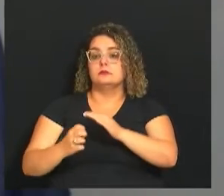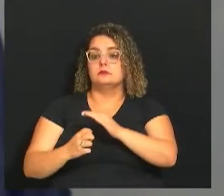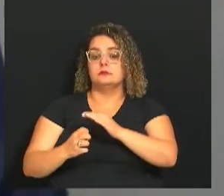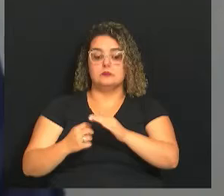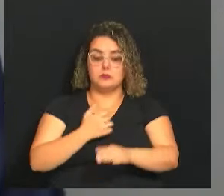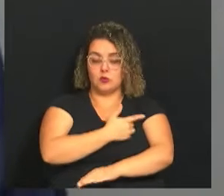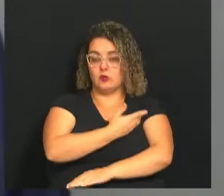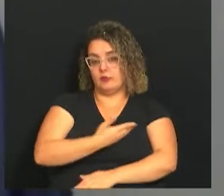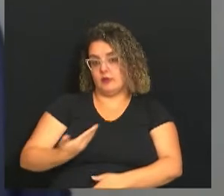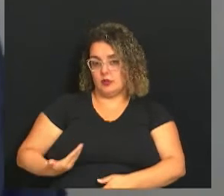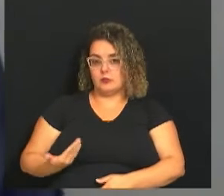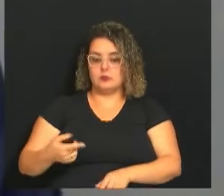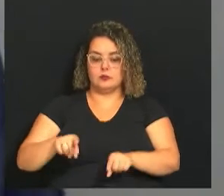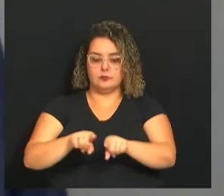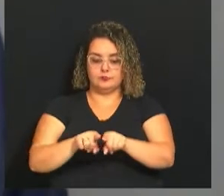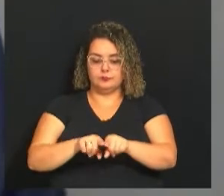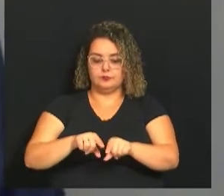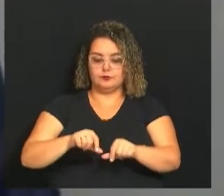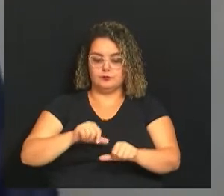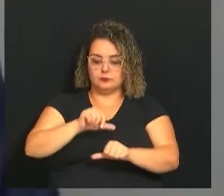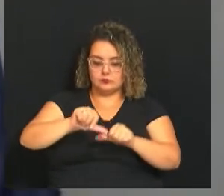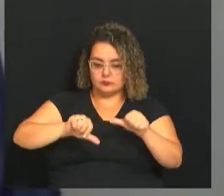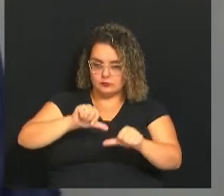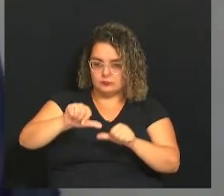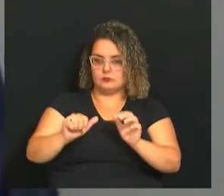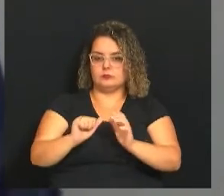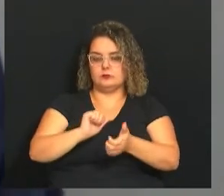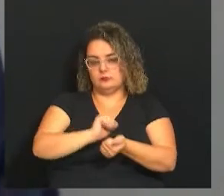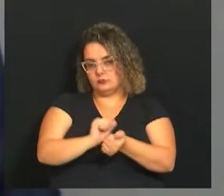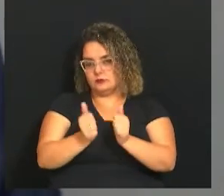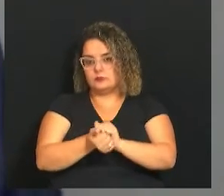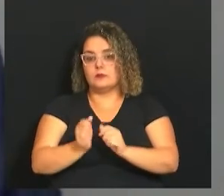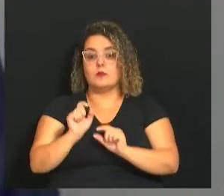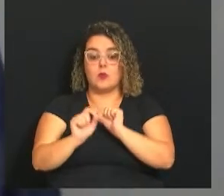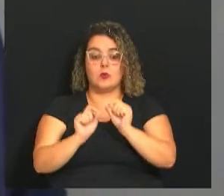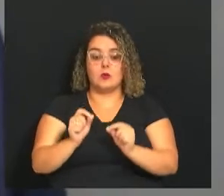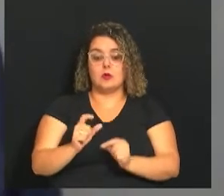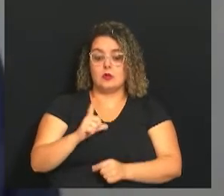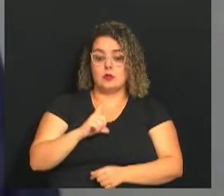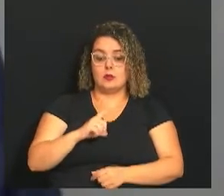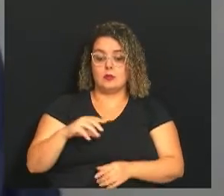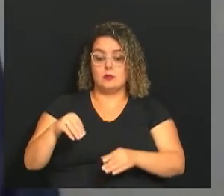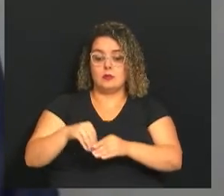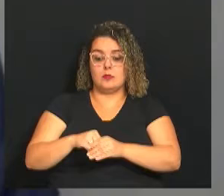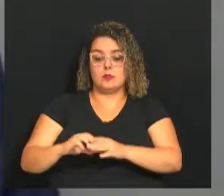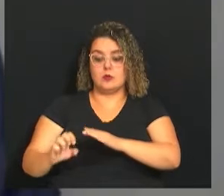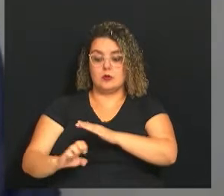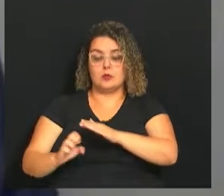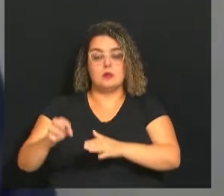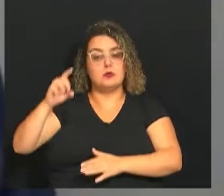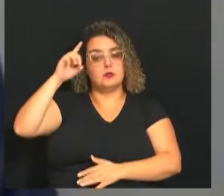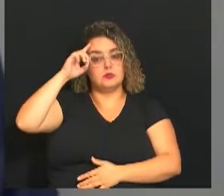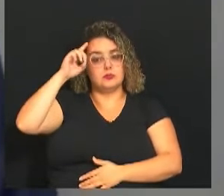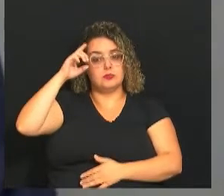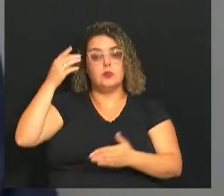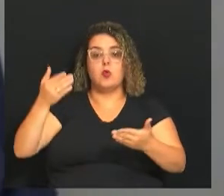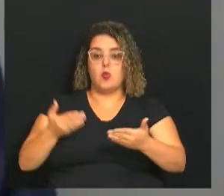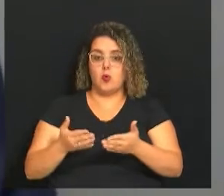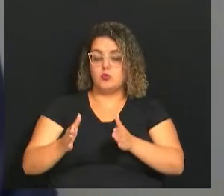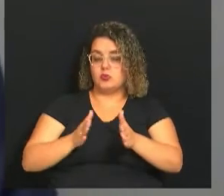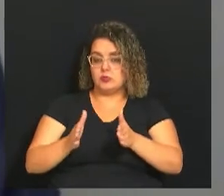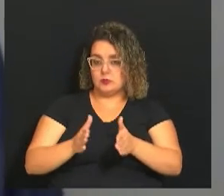reformulação. O que a gente tem hoje em relação às empresas e no dia a dia dela, nesse trato com